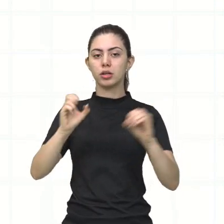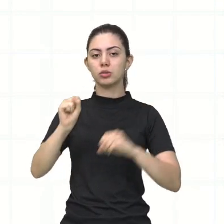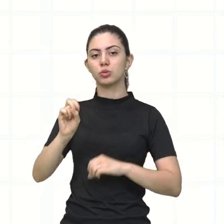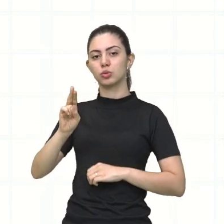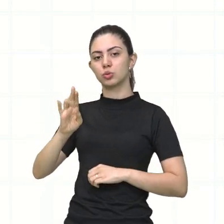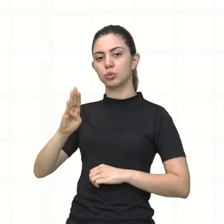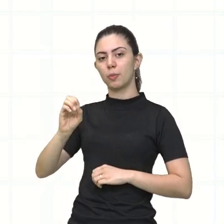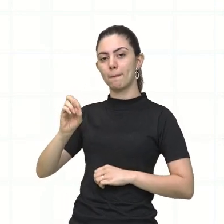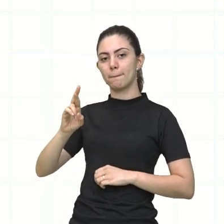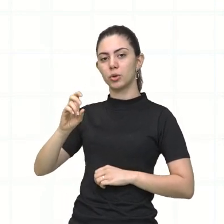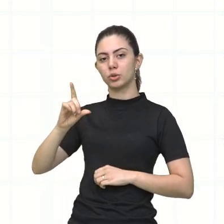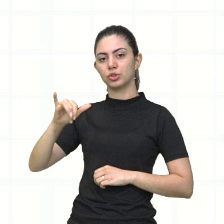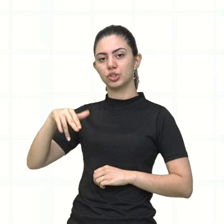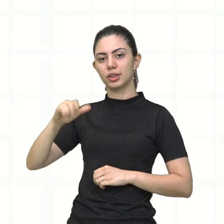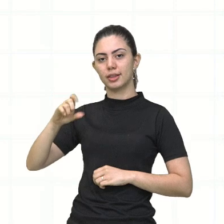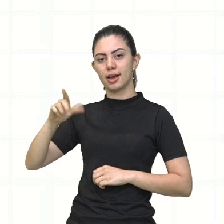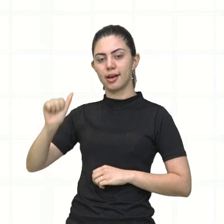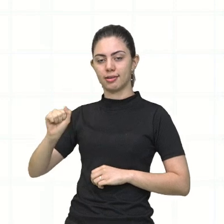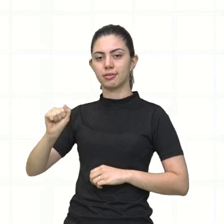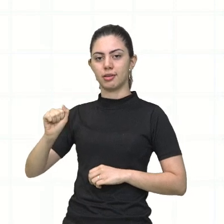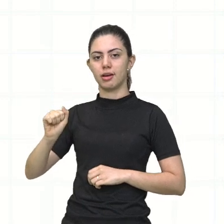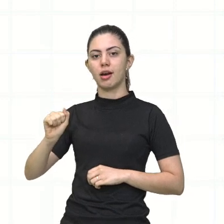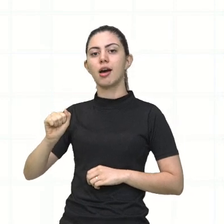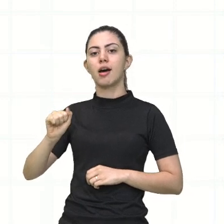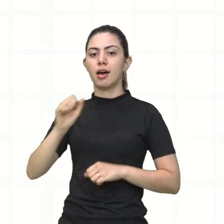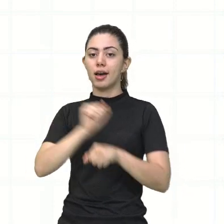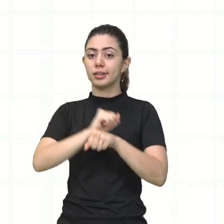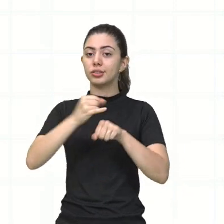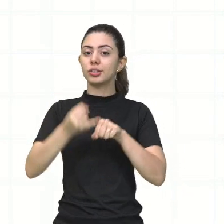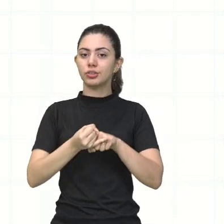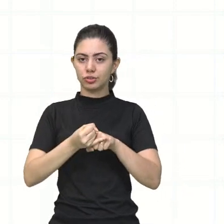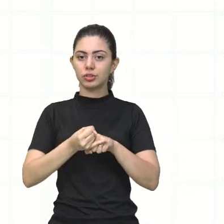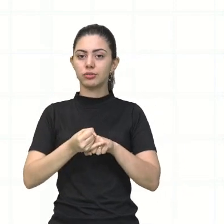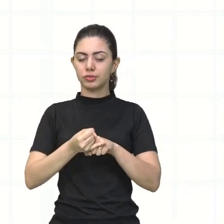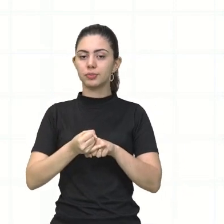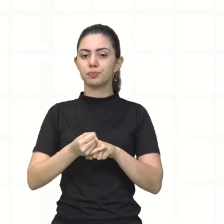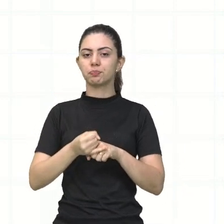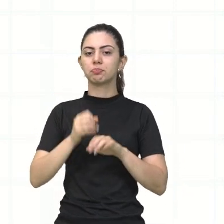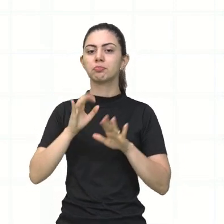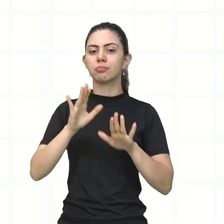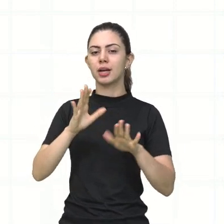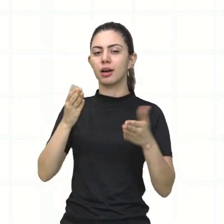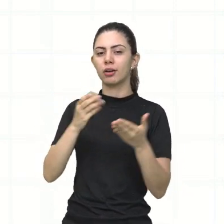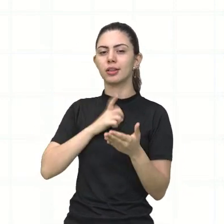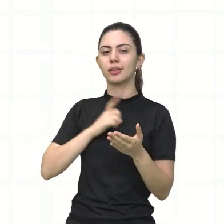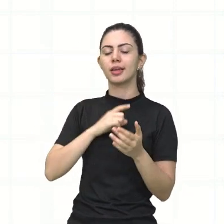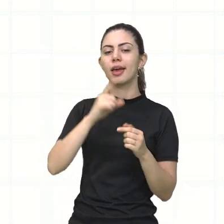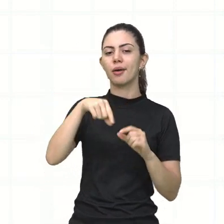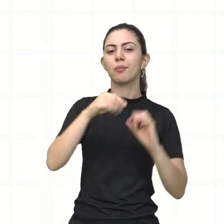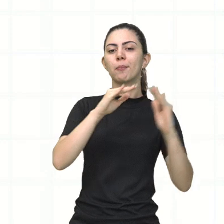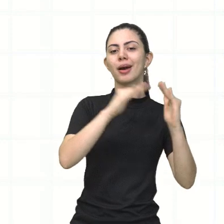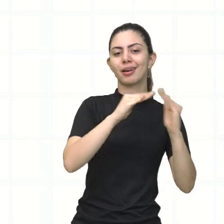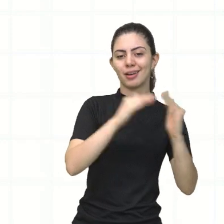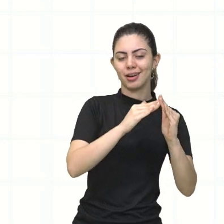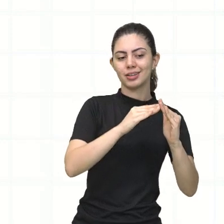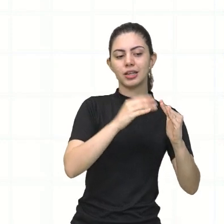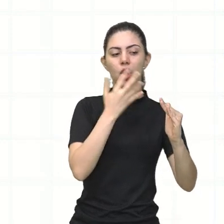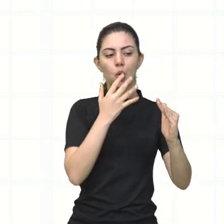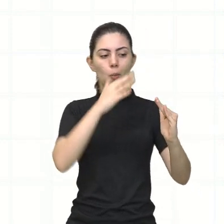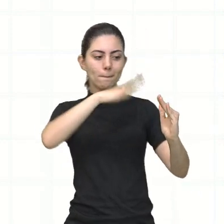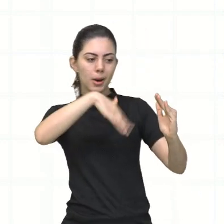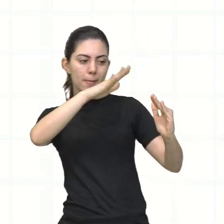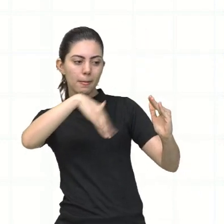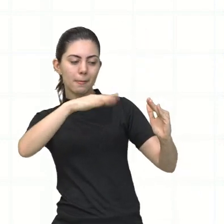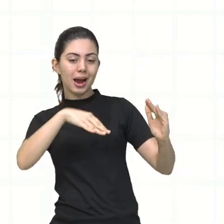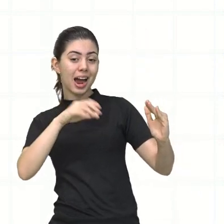adjetiva restritiva? Porque a casa, e aí eu vou dar uma característica da casa, que está pintada de azul. Só que